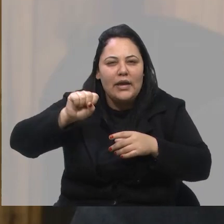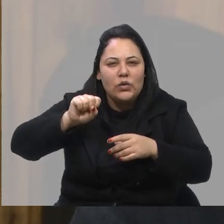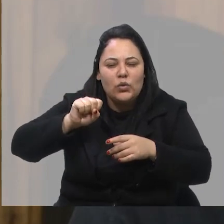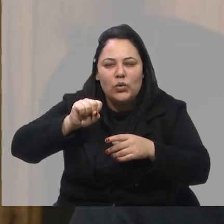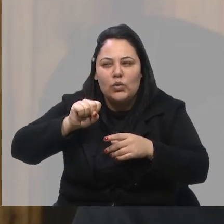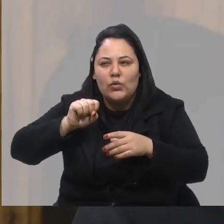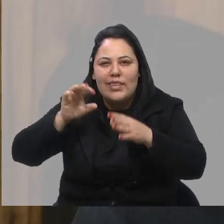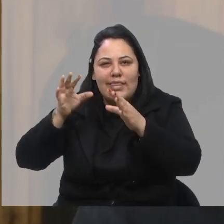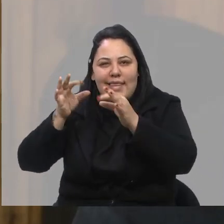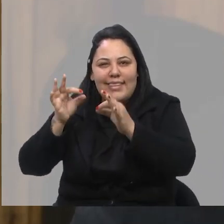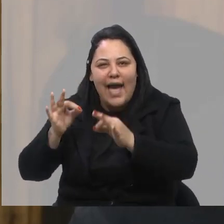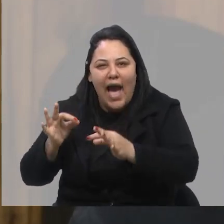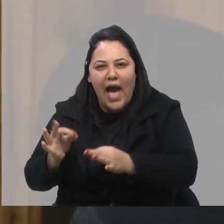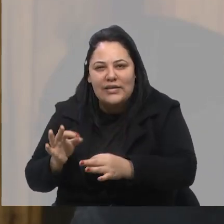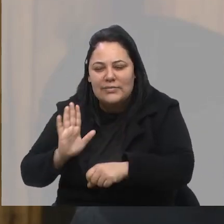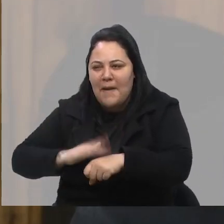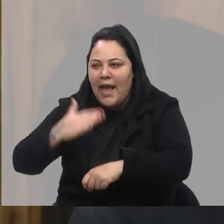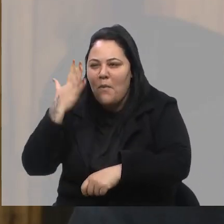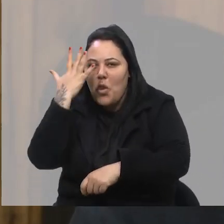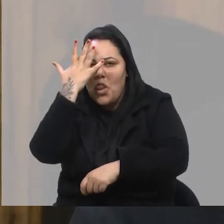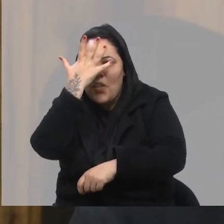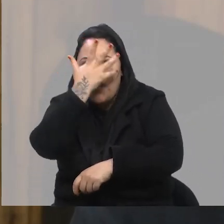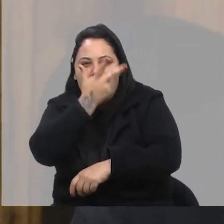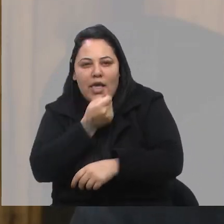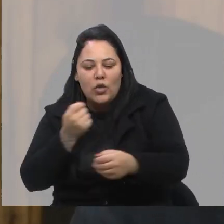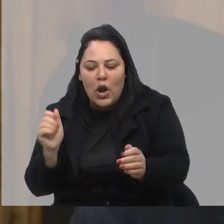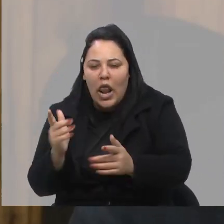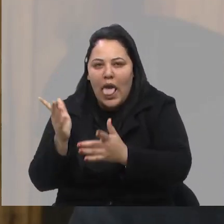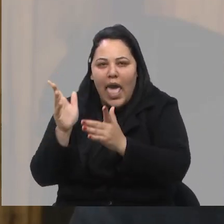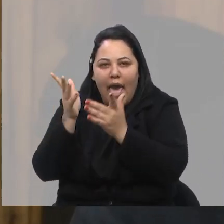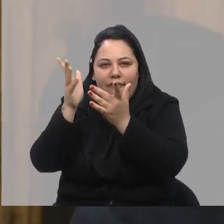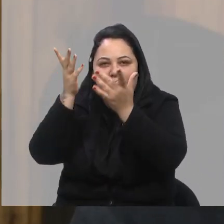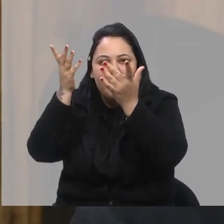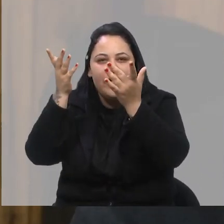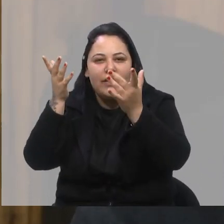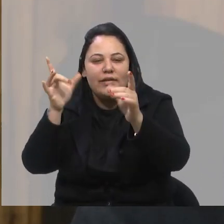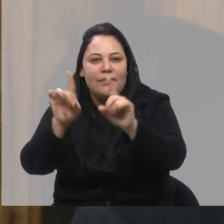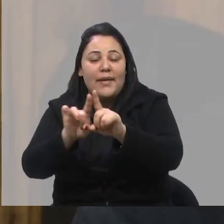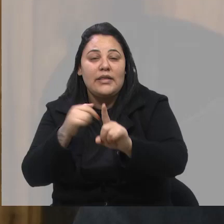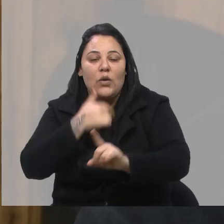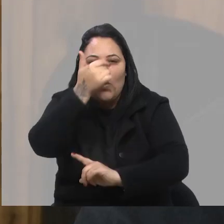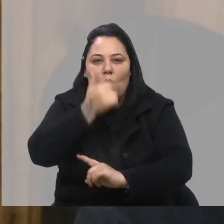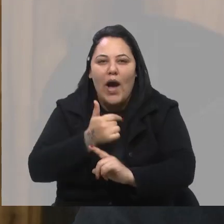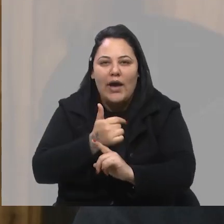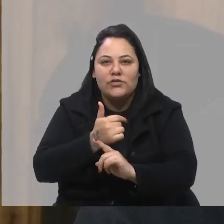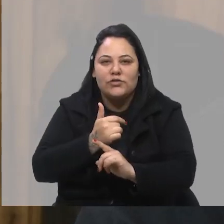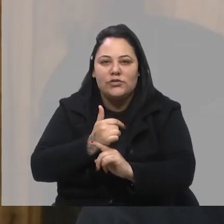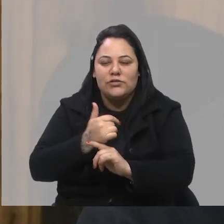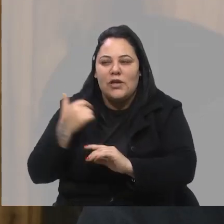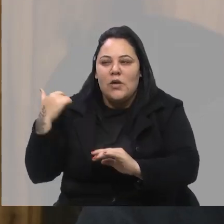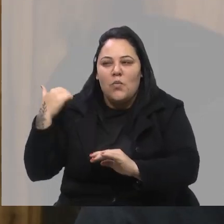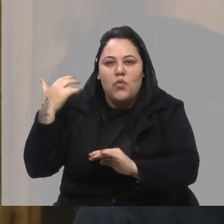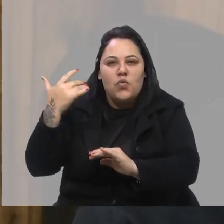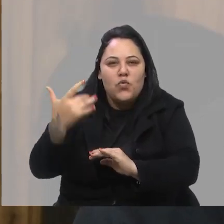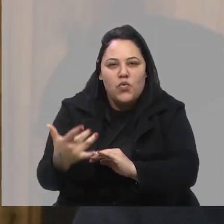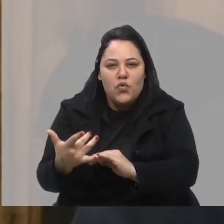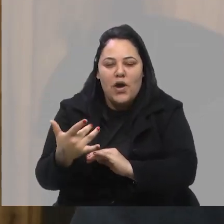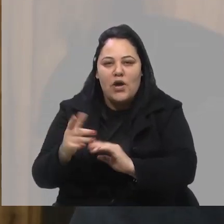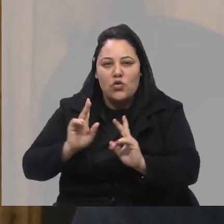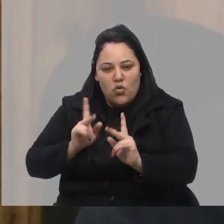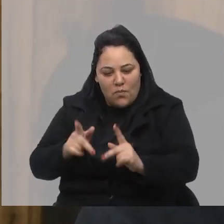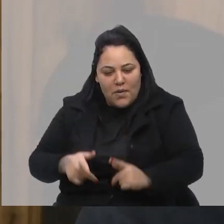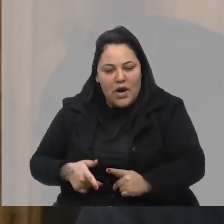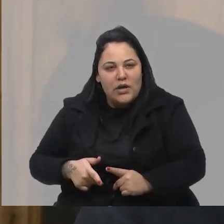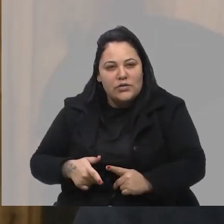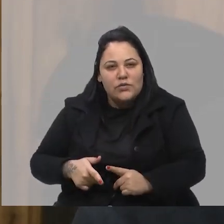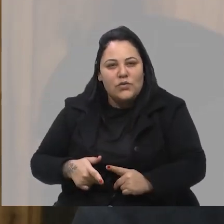muito mais rebuscadas, mais bonitas, né? Então, eu acho que o processo evolutivo do ser humano, como